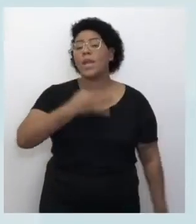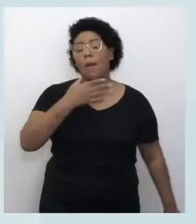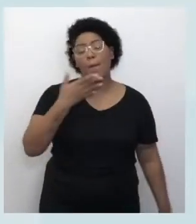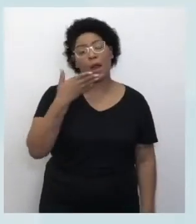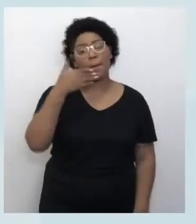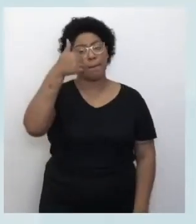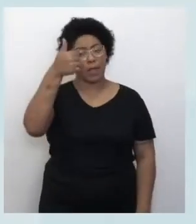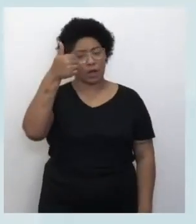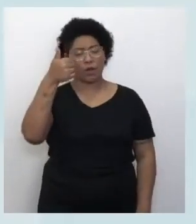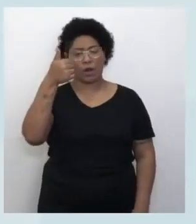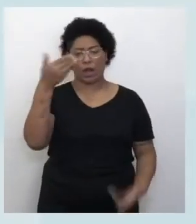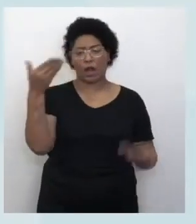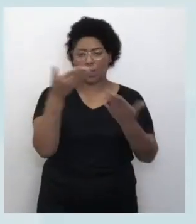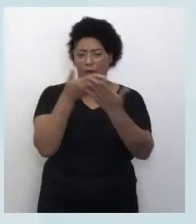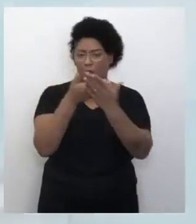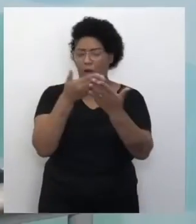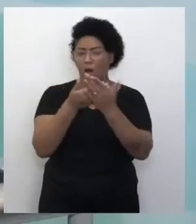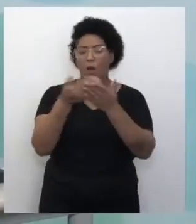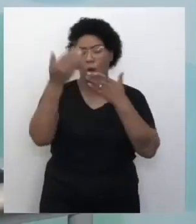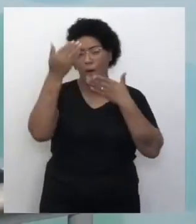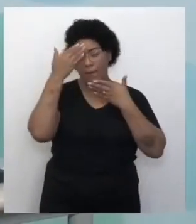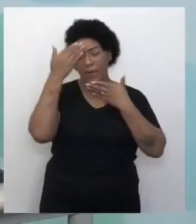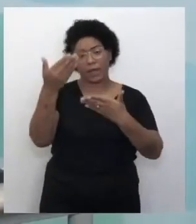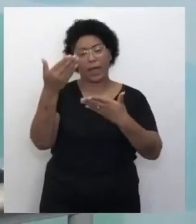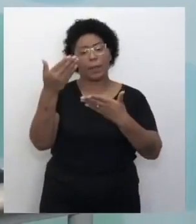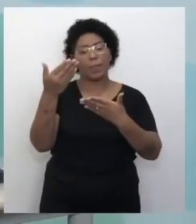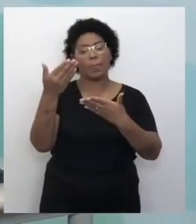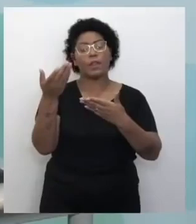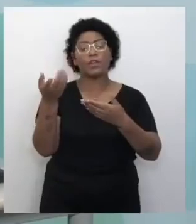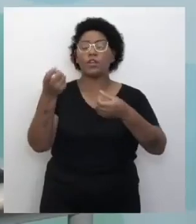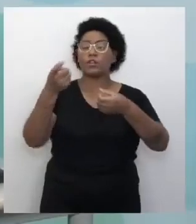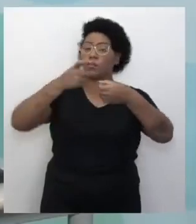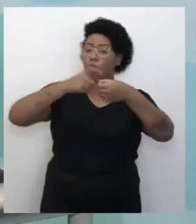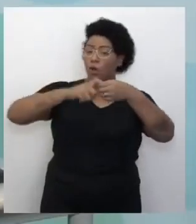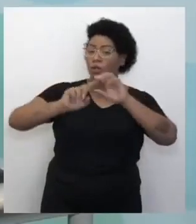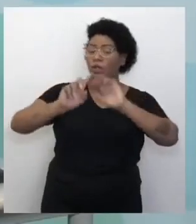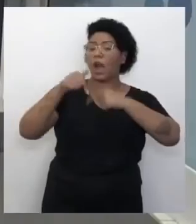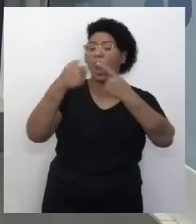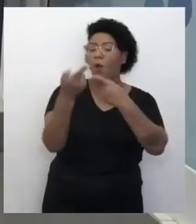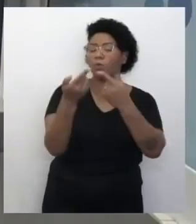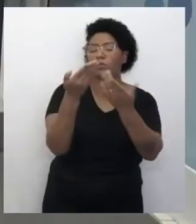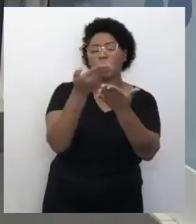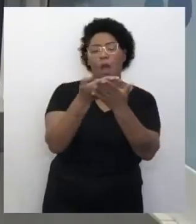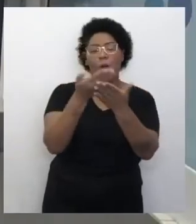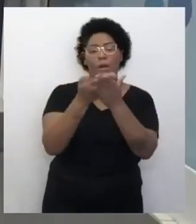ainda mais a qualidade de nossas aulas. Muito obrigada a todos. A gente se vê até a próxima aula. Tchau, tchau.